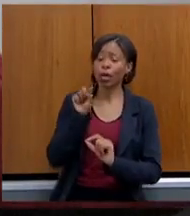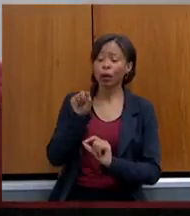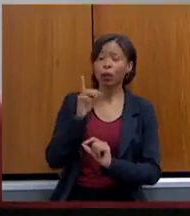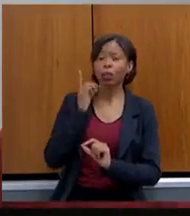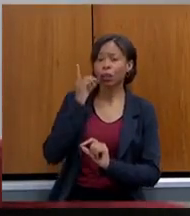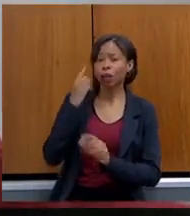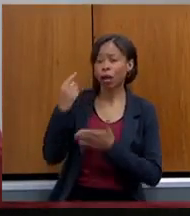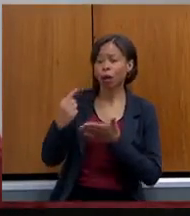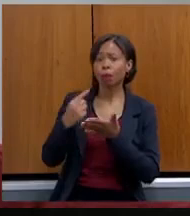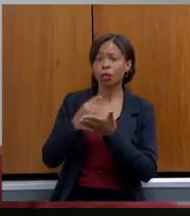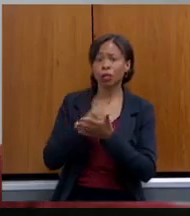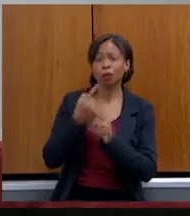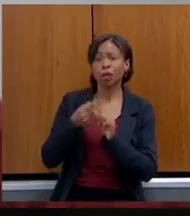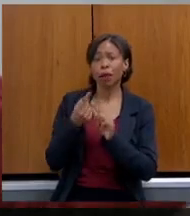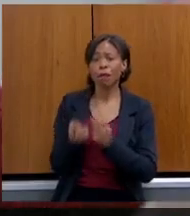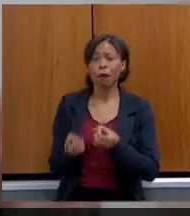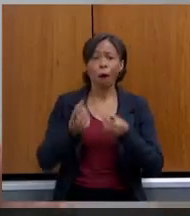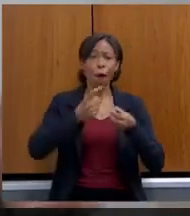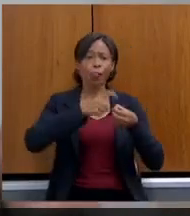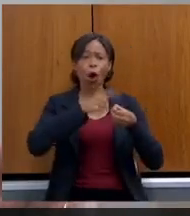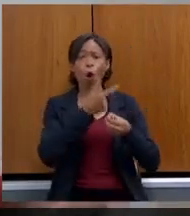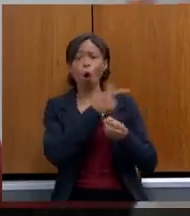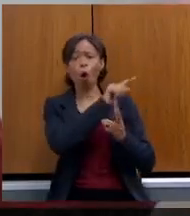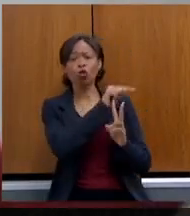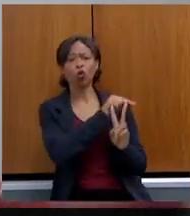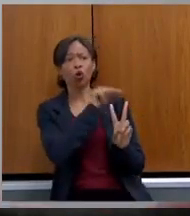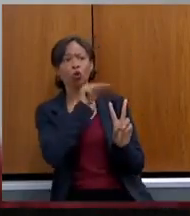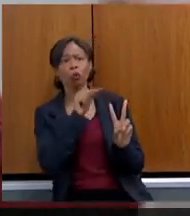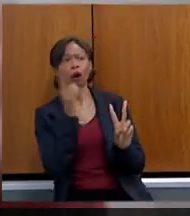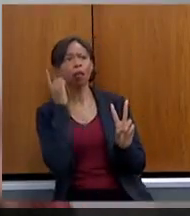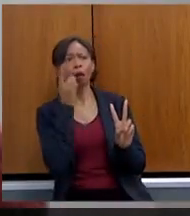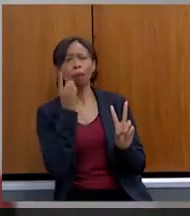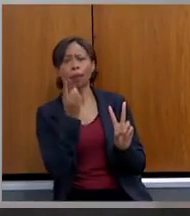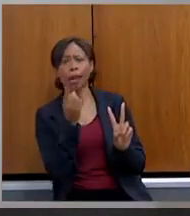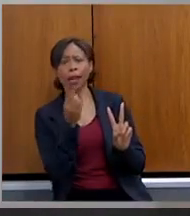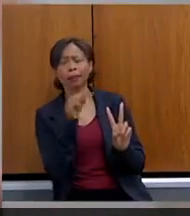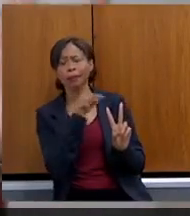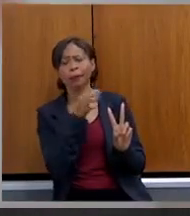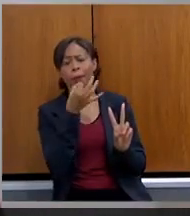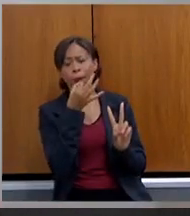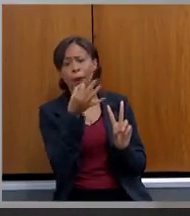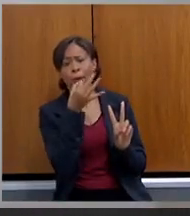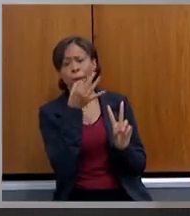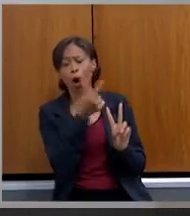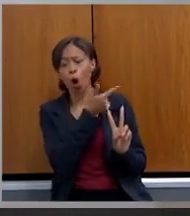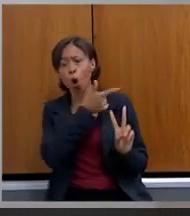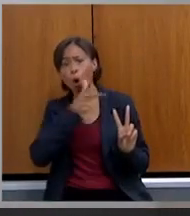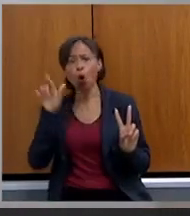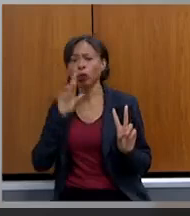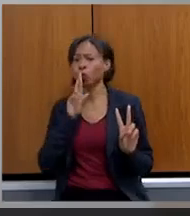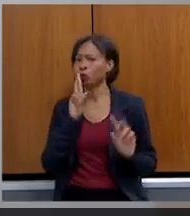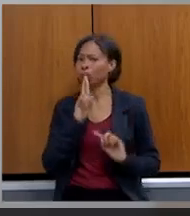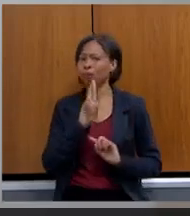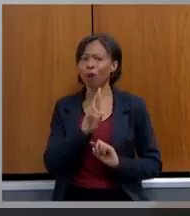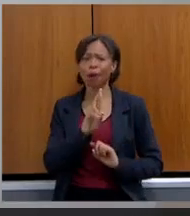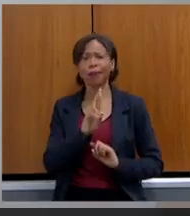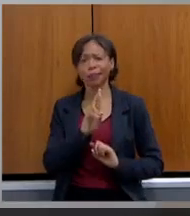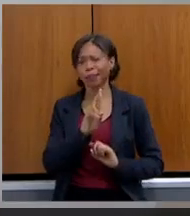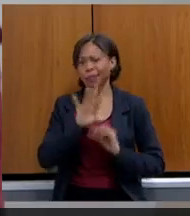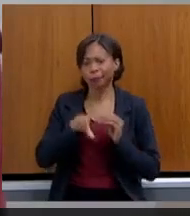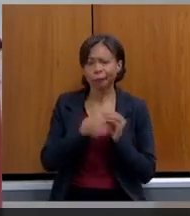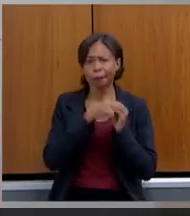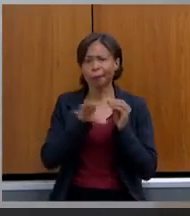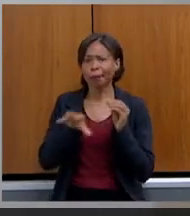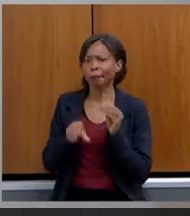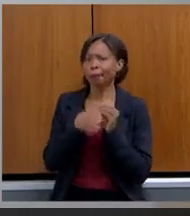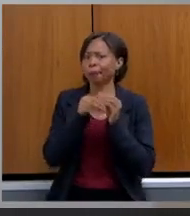para dois deputados anteriores para ele comentar sobre uma a mudada às vezes ou complementada duas